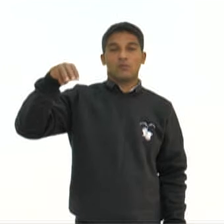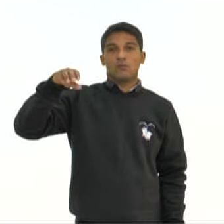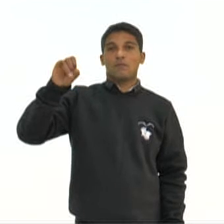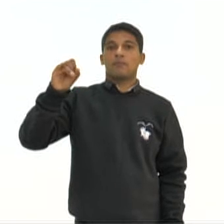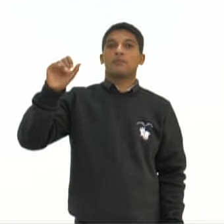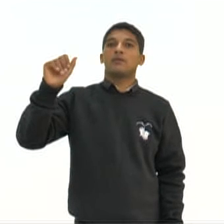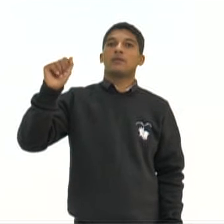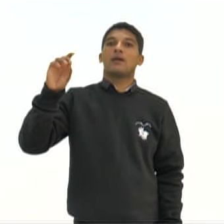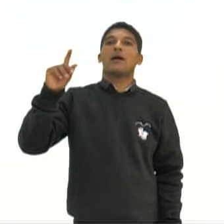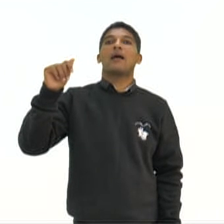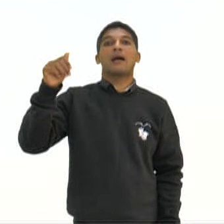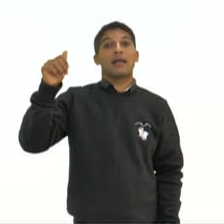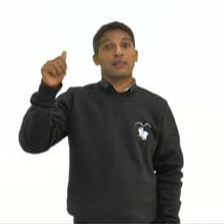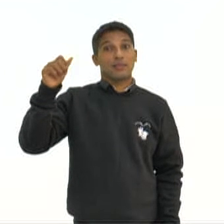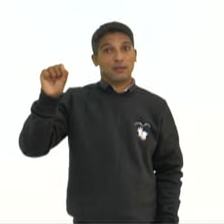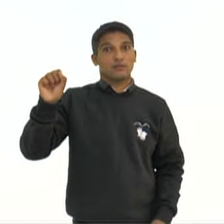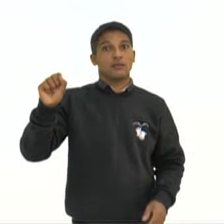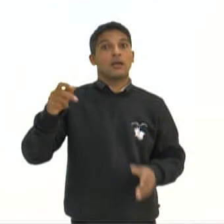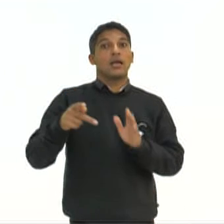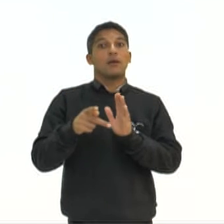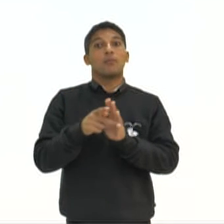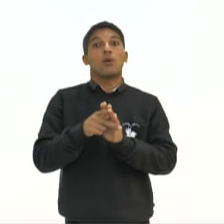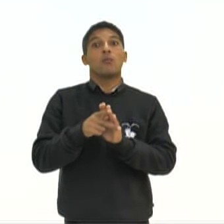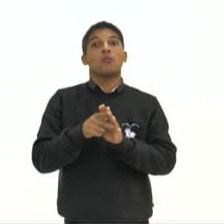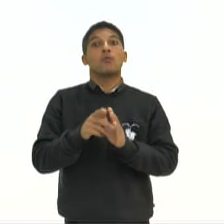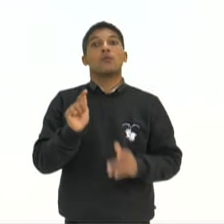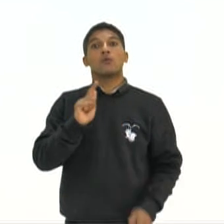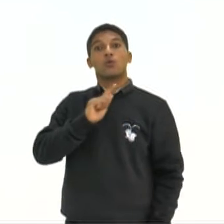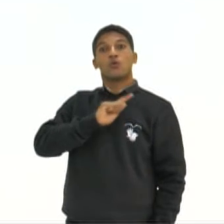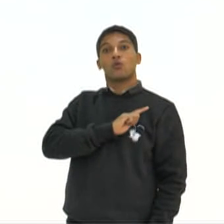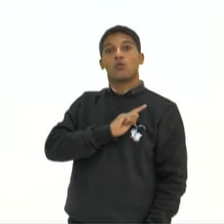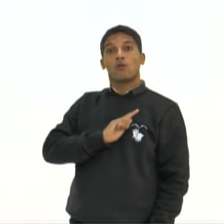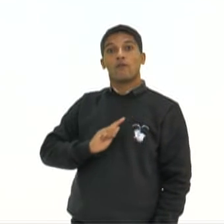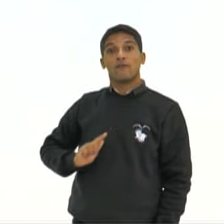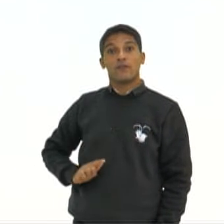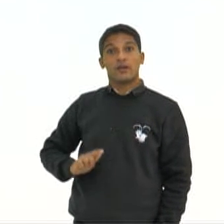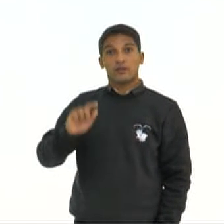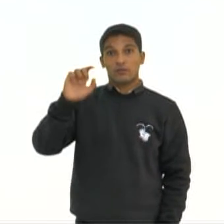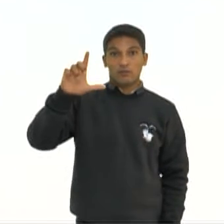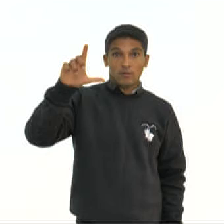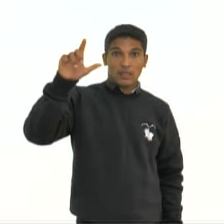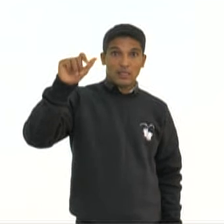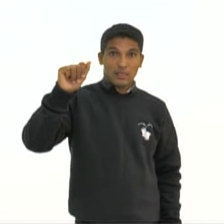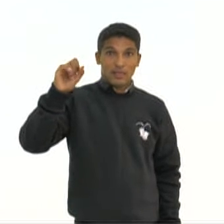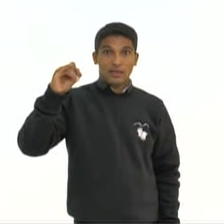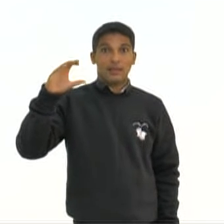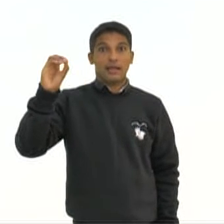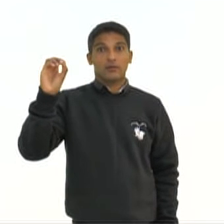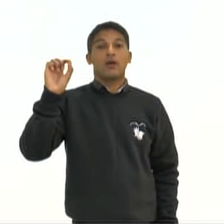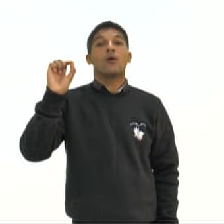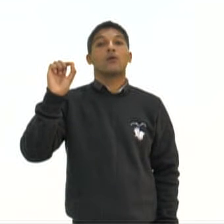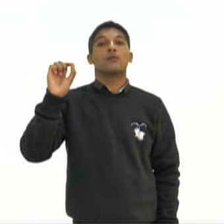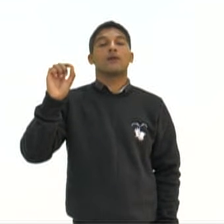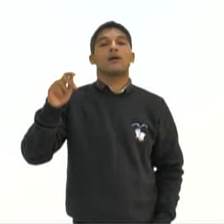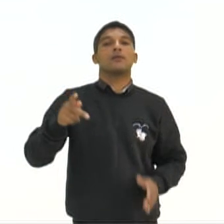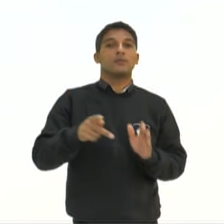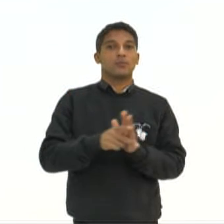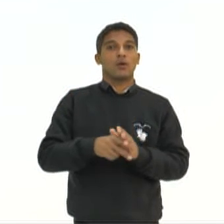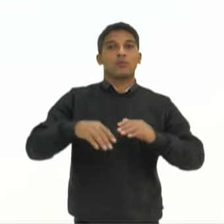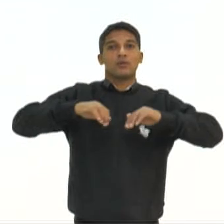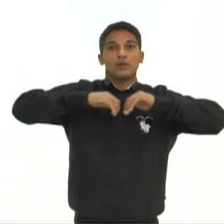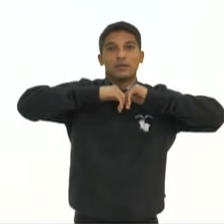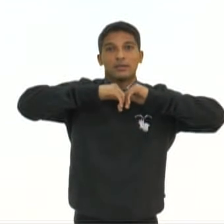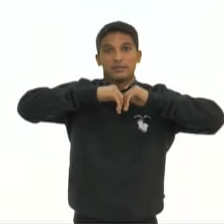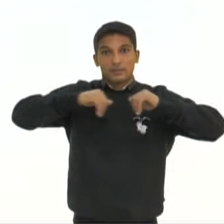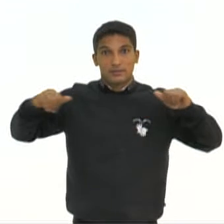A resposta é: um sistema governamental laico é aquele que separa o Estado político e